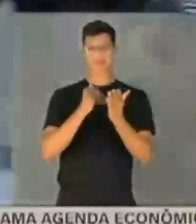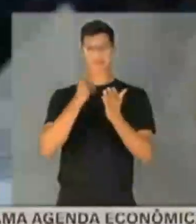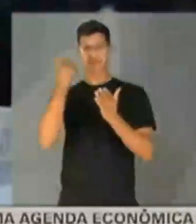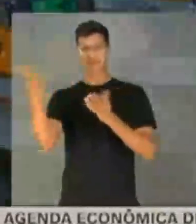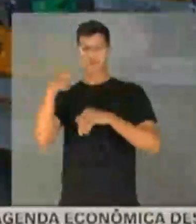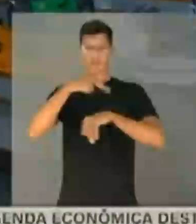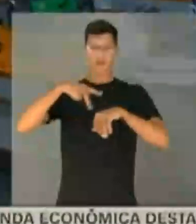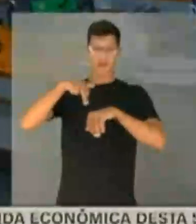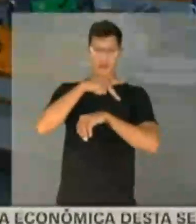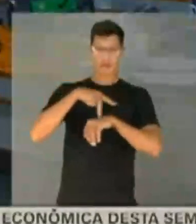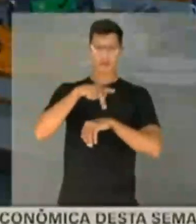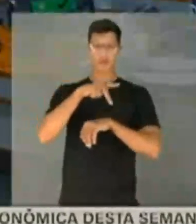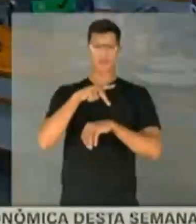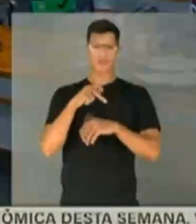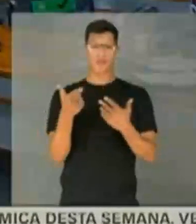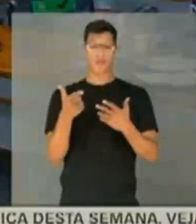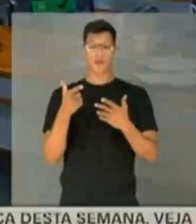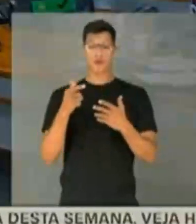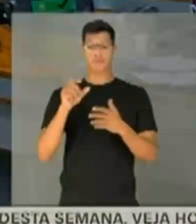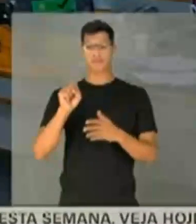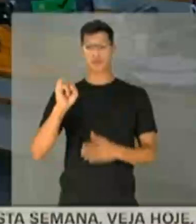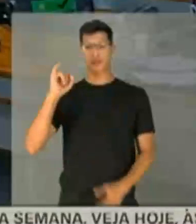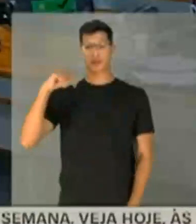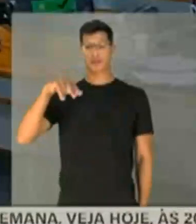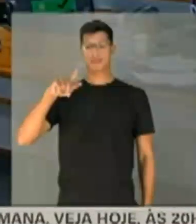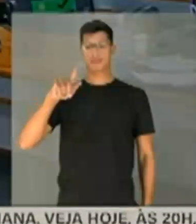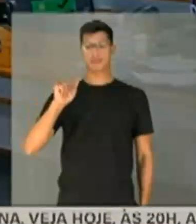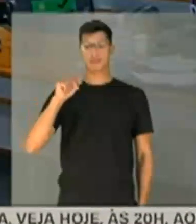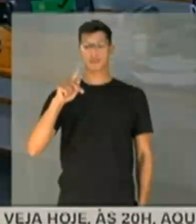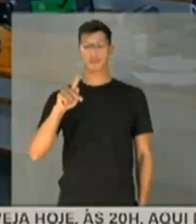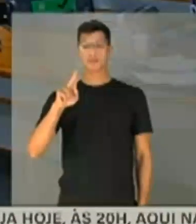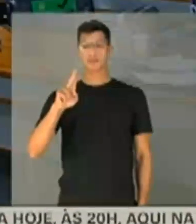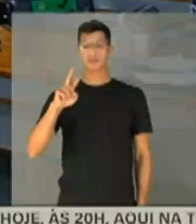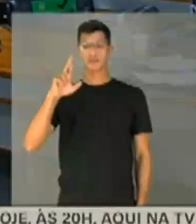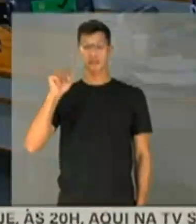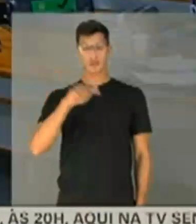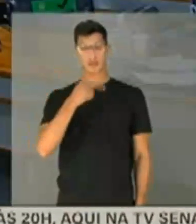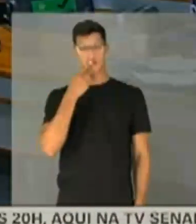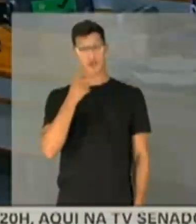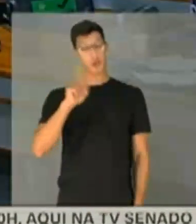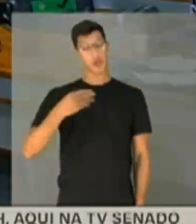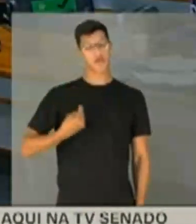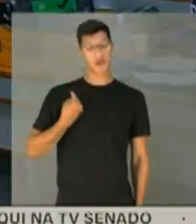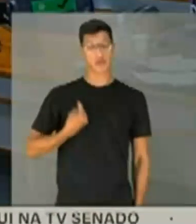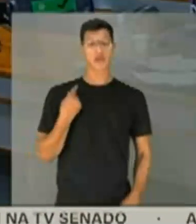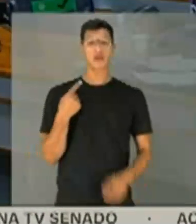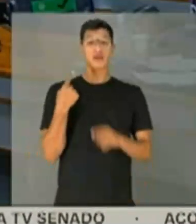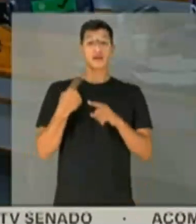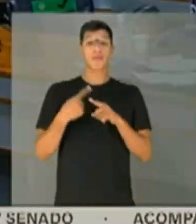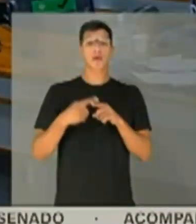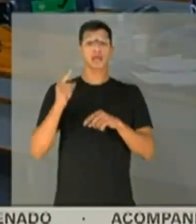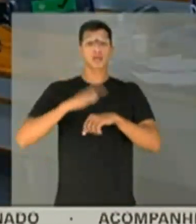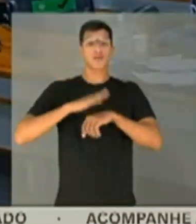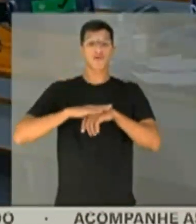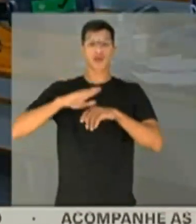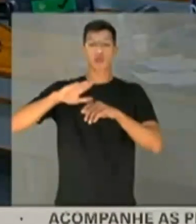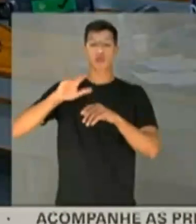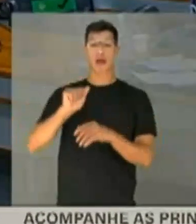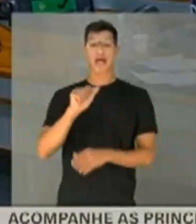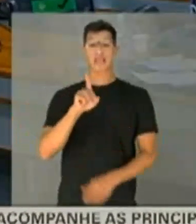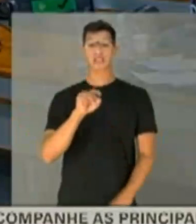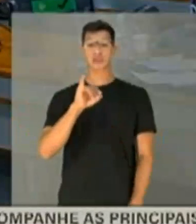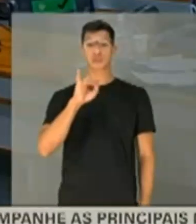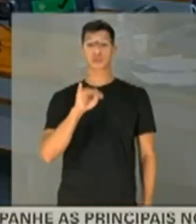país, em Singapura, o senhor falou que não era frequente. Por que não foi feito um aditivo?